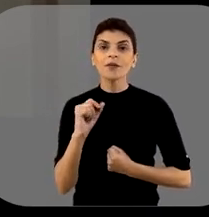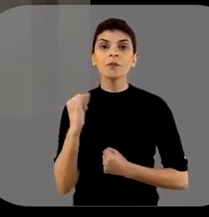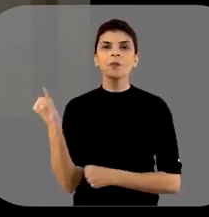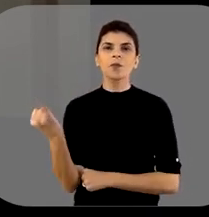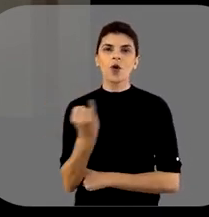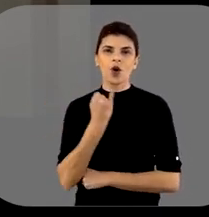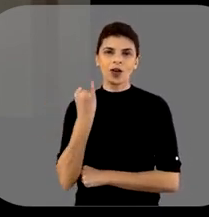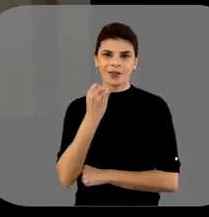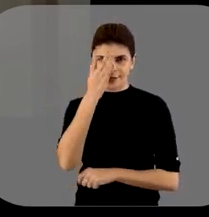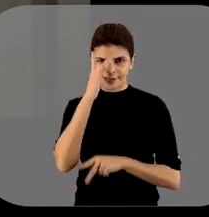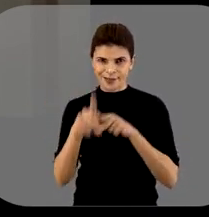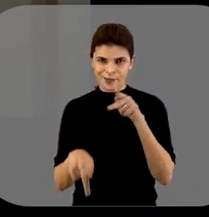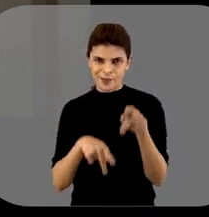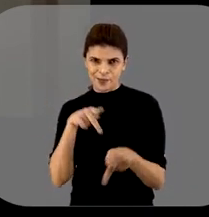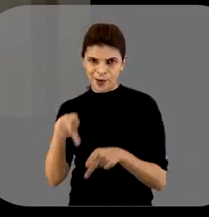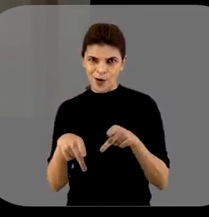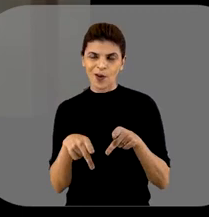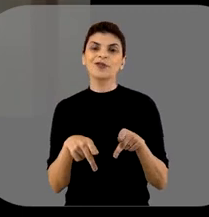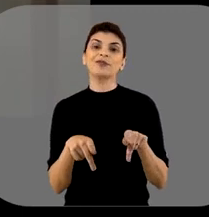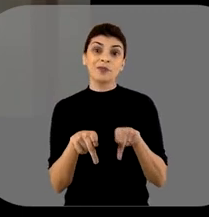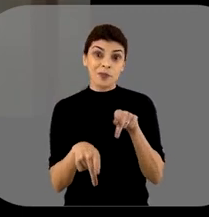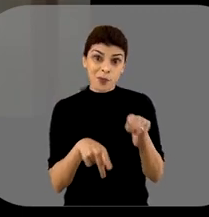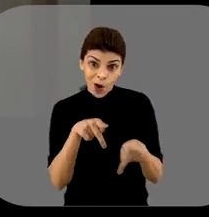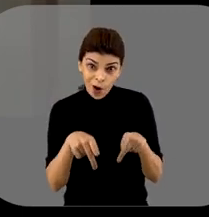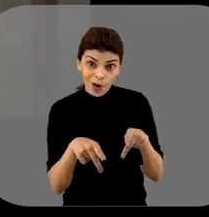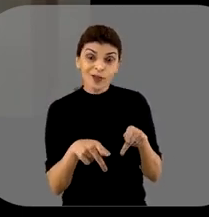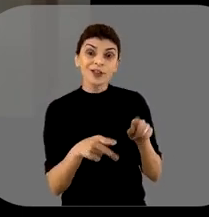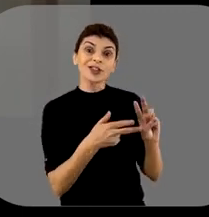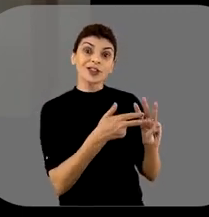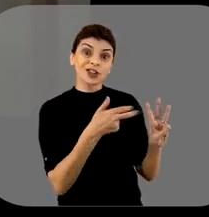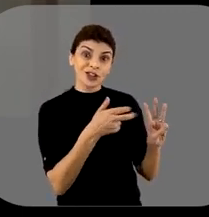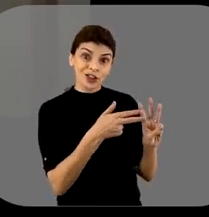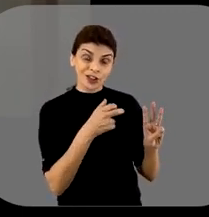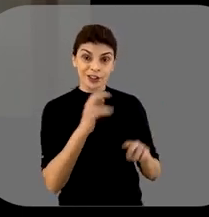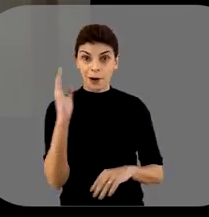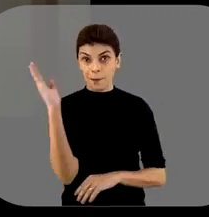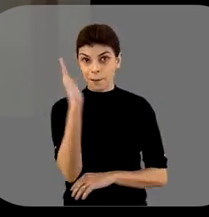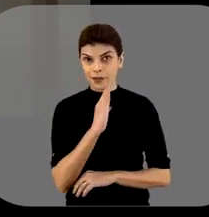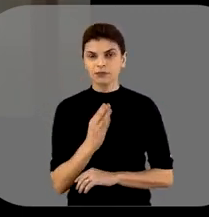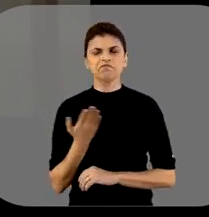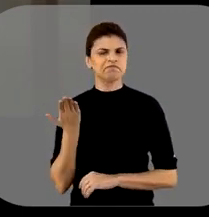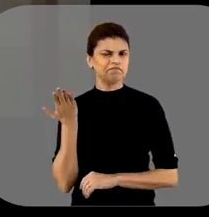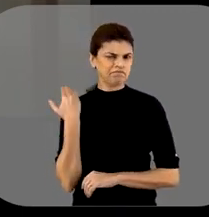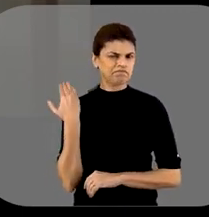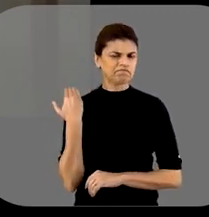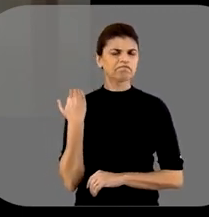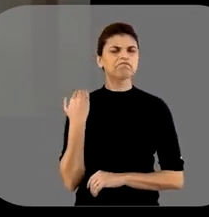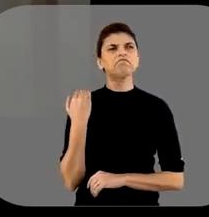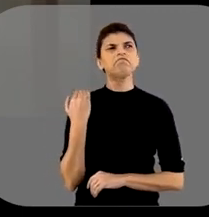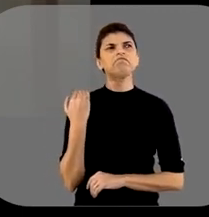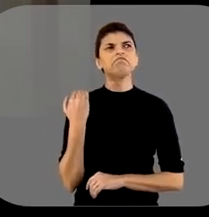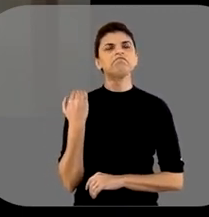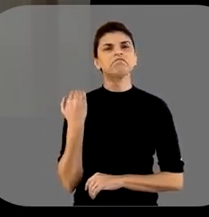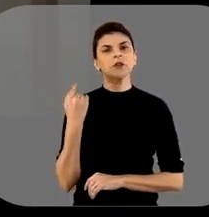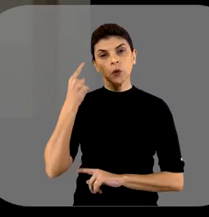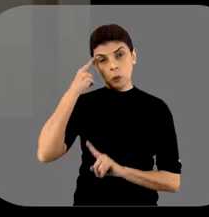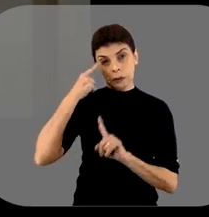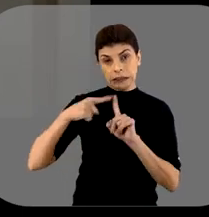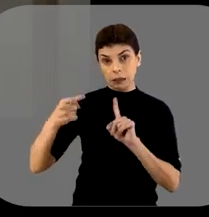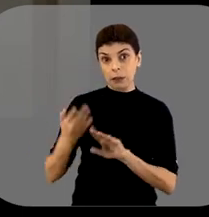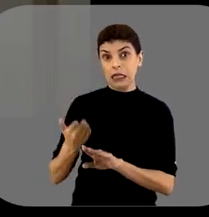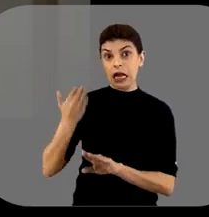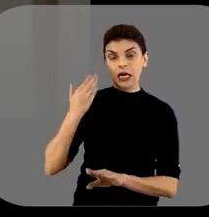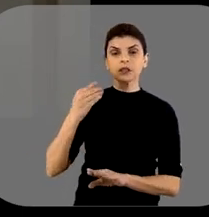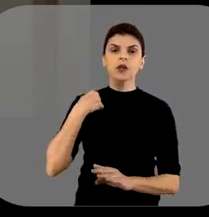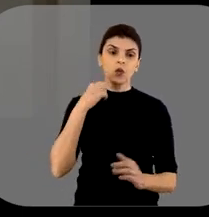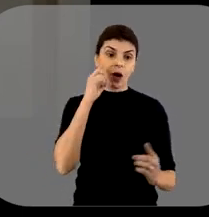da importância dos povos indígenas para o Brasil, né? E uma vez, assim, uma semana antes, eu